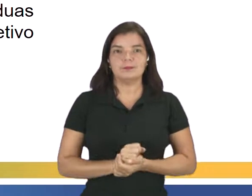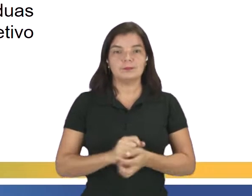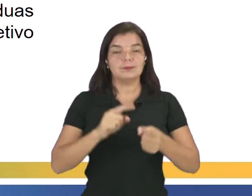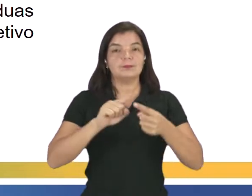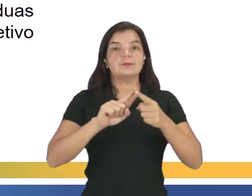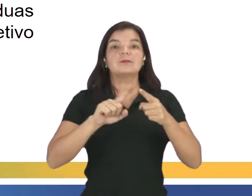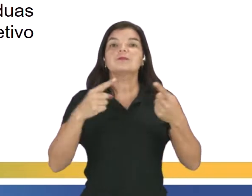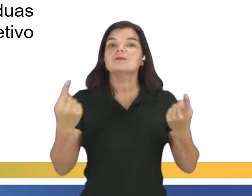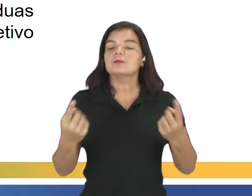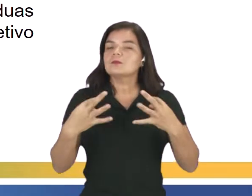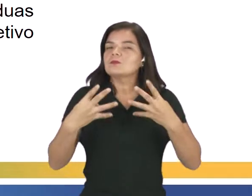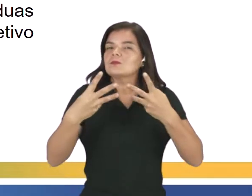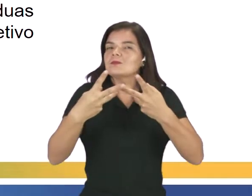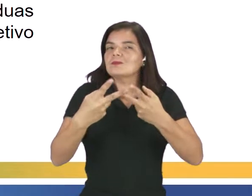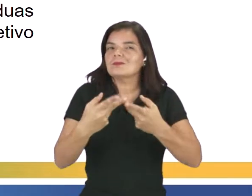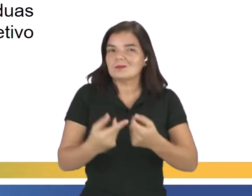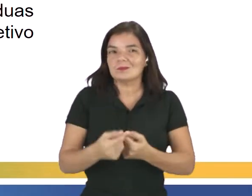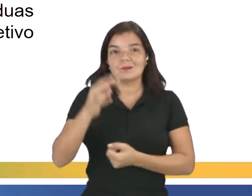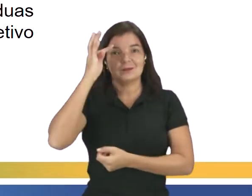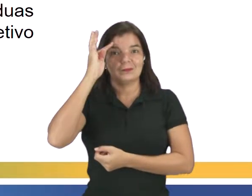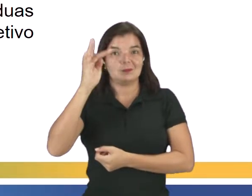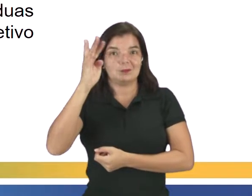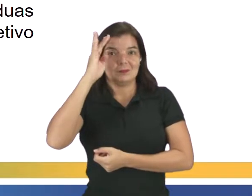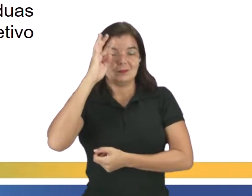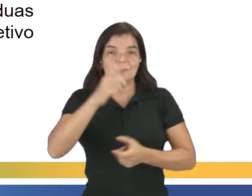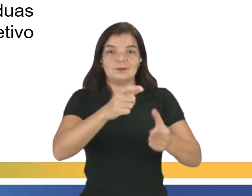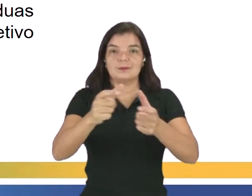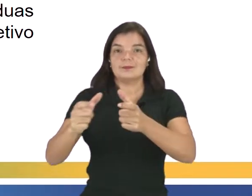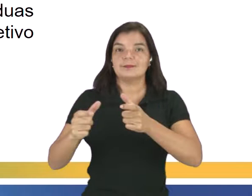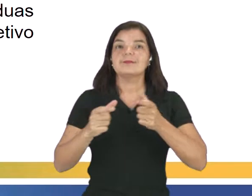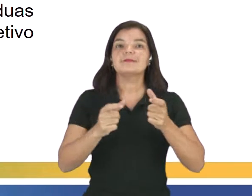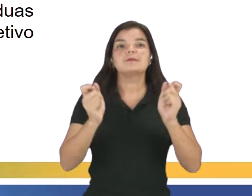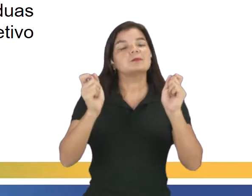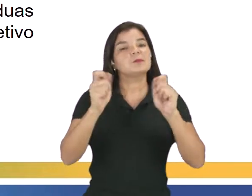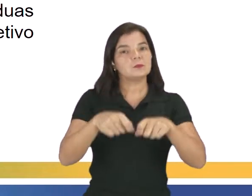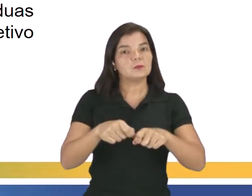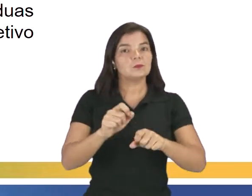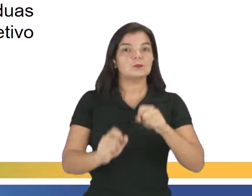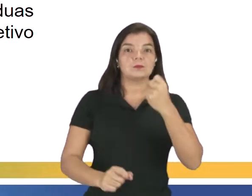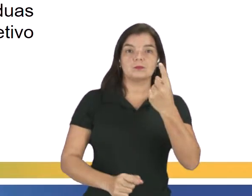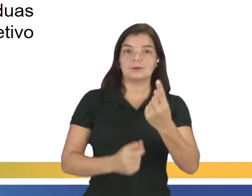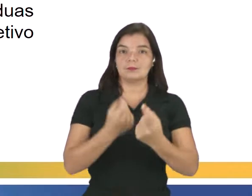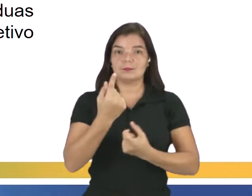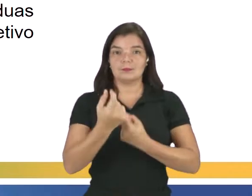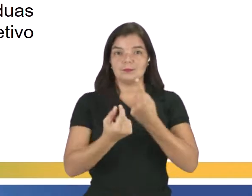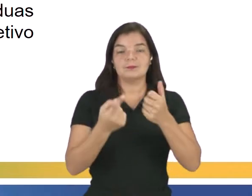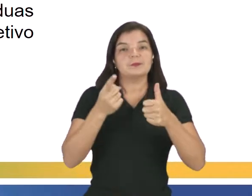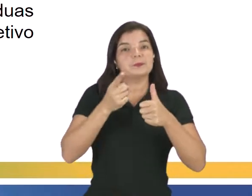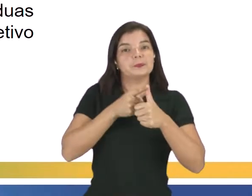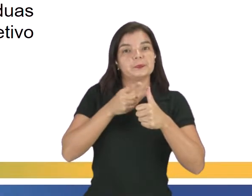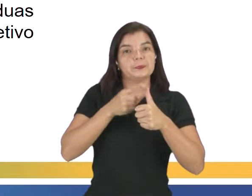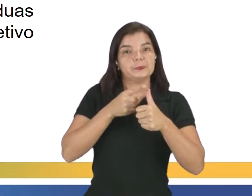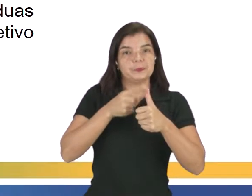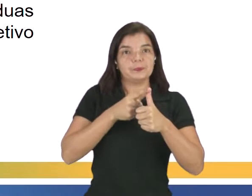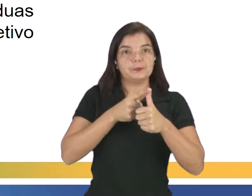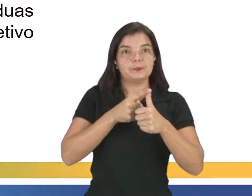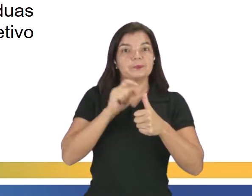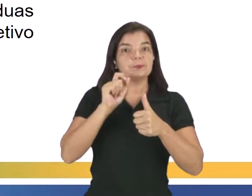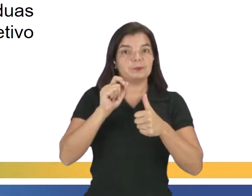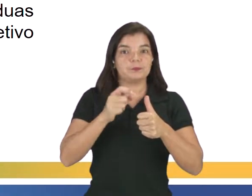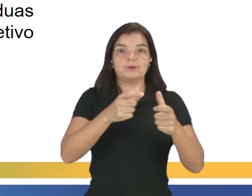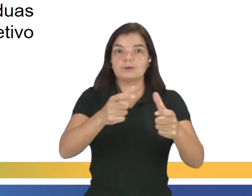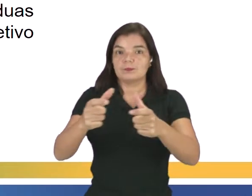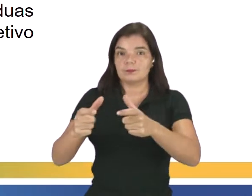as quais todas as teorias do espaço podem oscilar. Primeiro, concebe-se